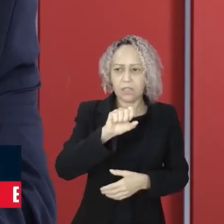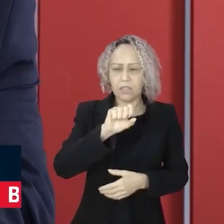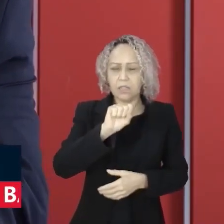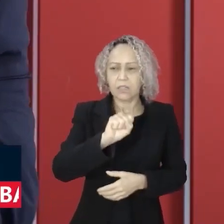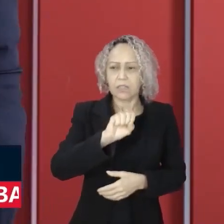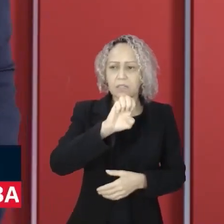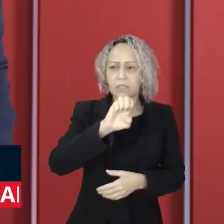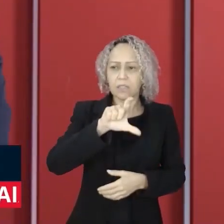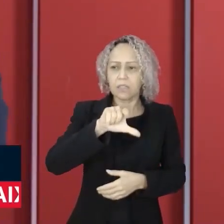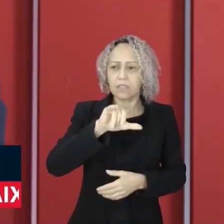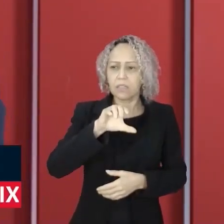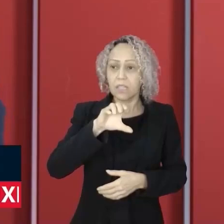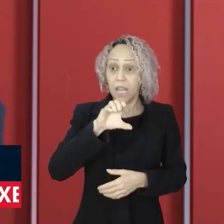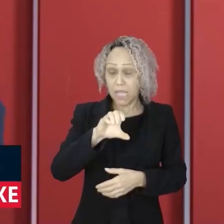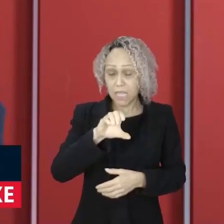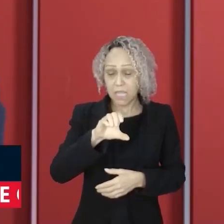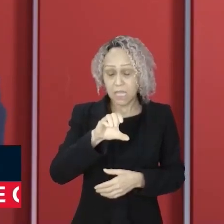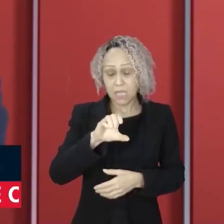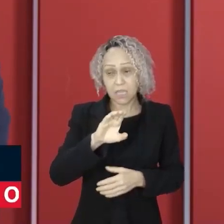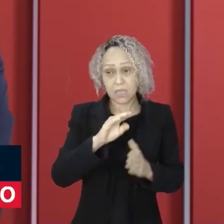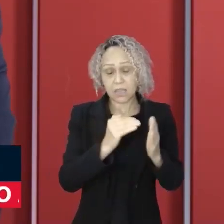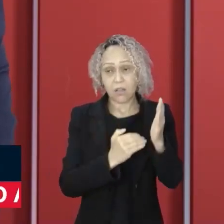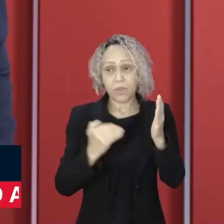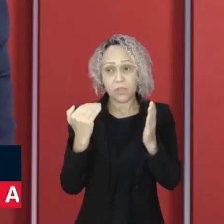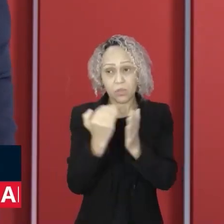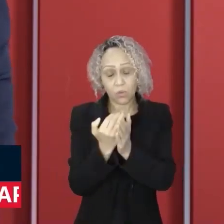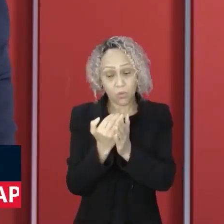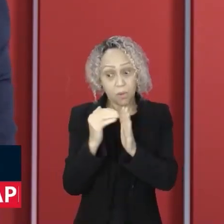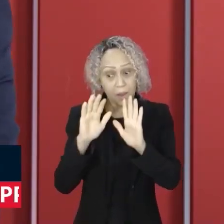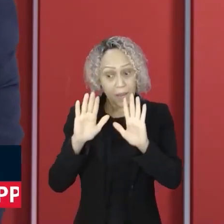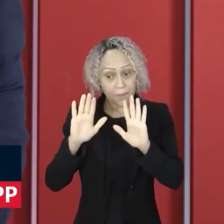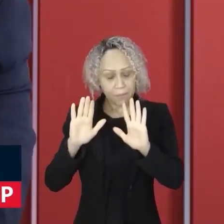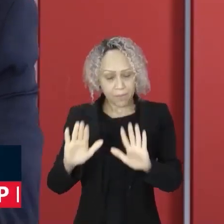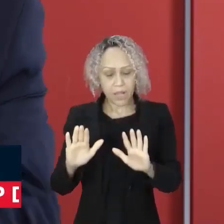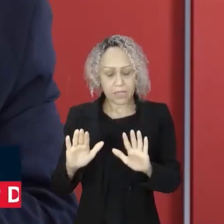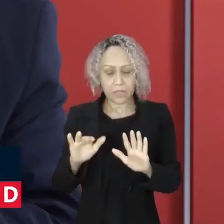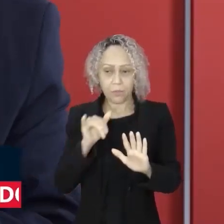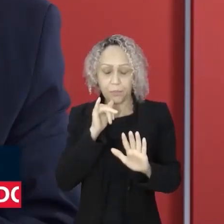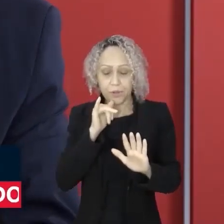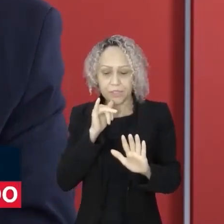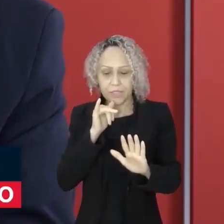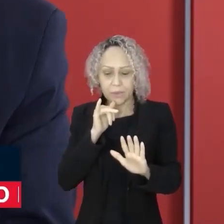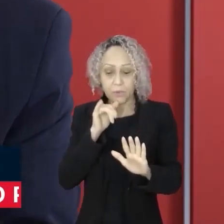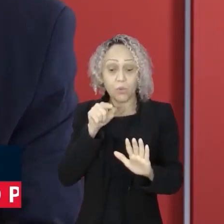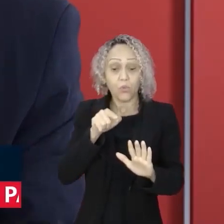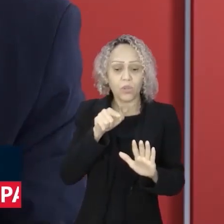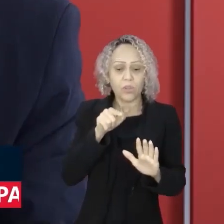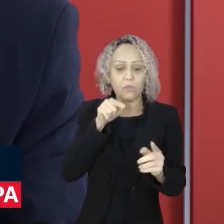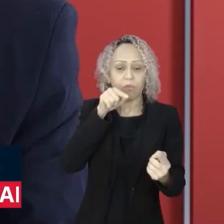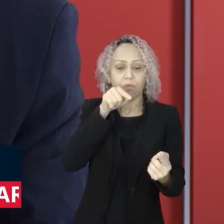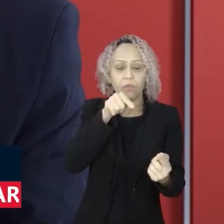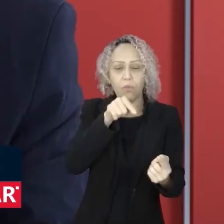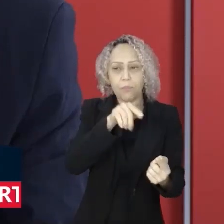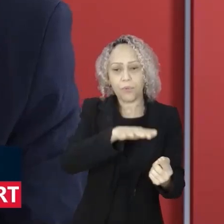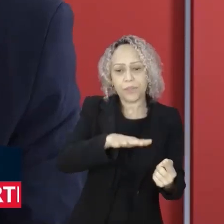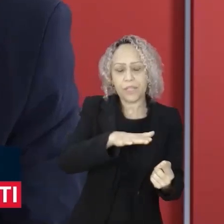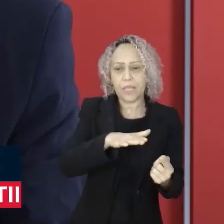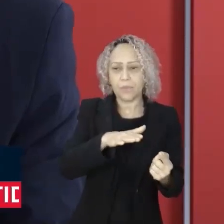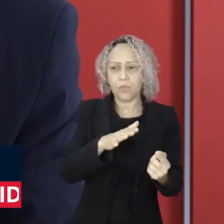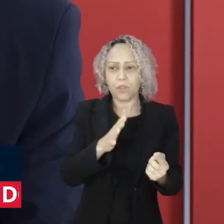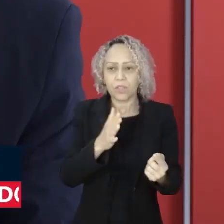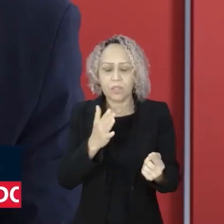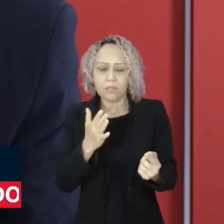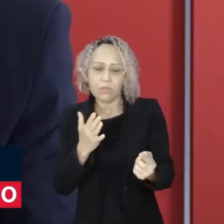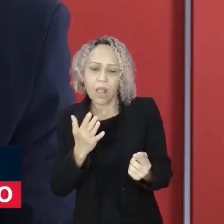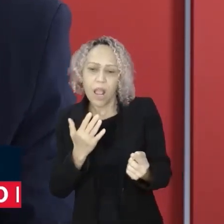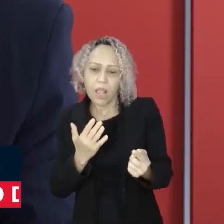está. E no que for diretamente à agricultura, de produção de alimentos, e ao que for na descarbonização